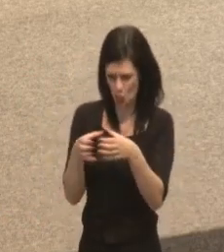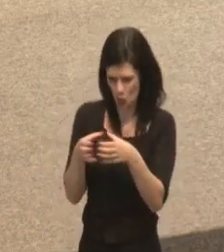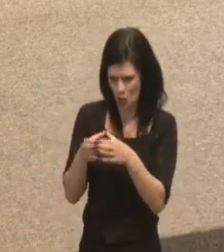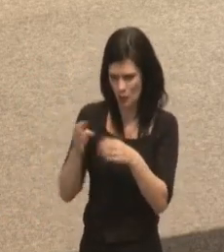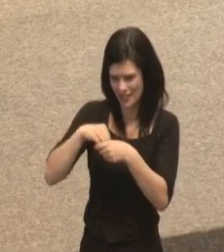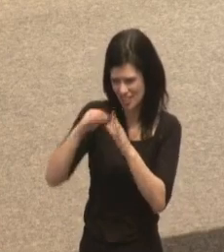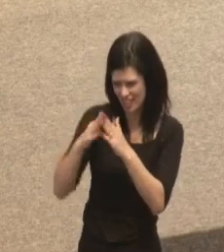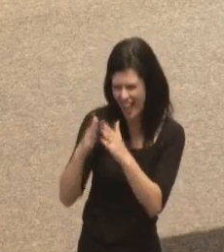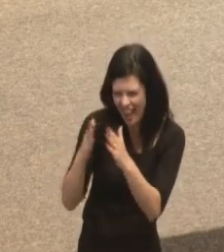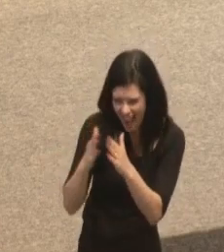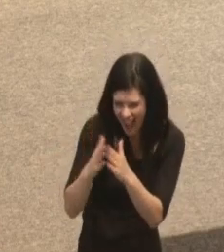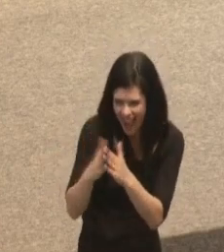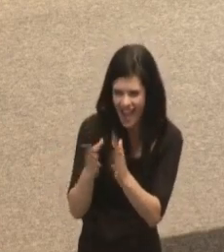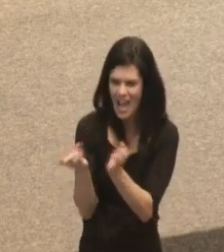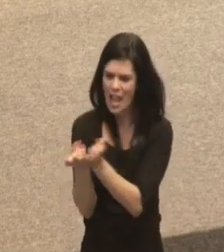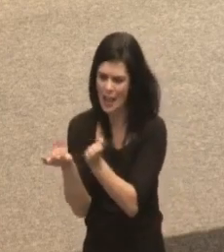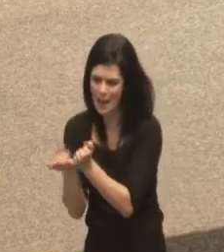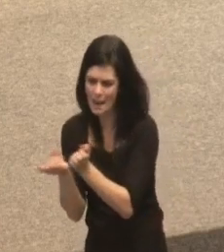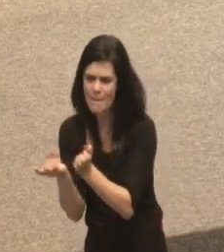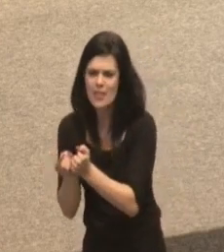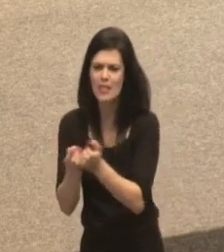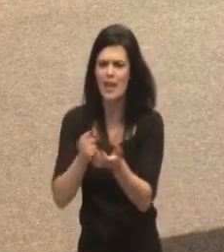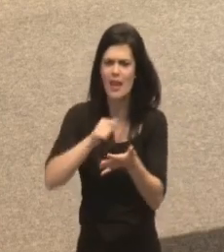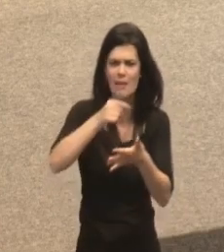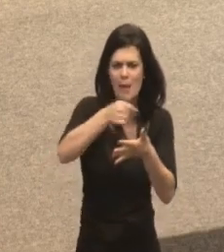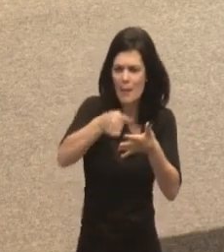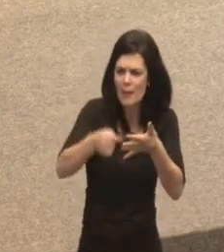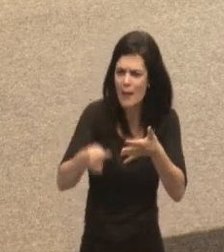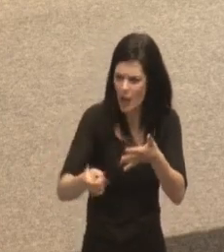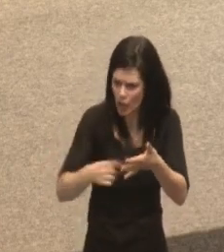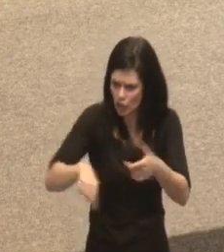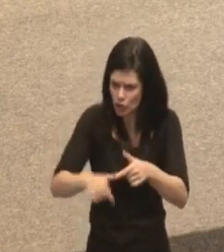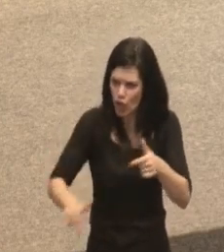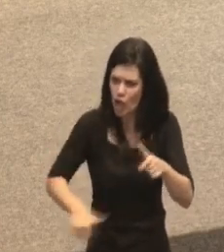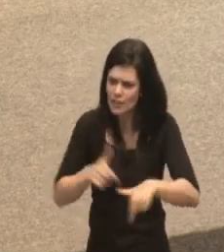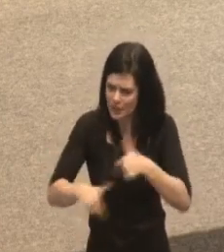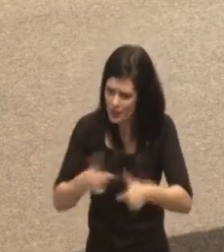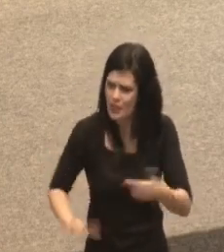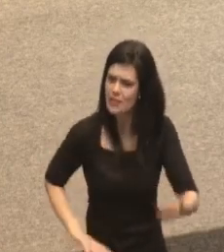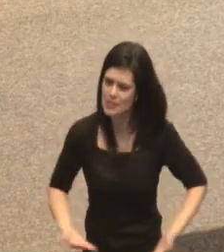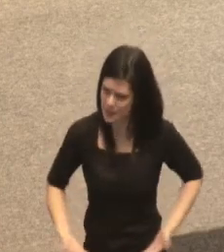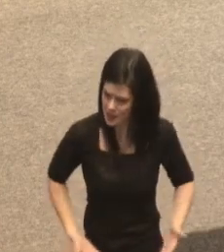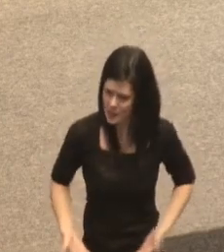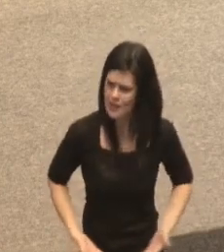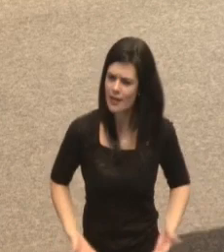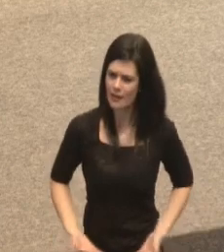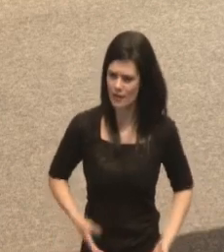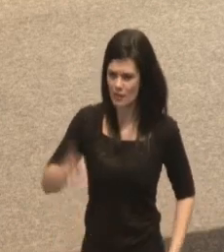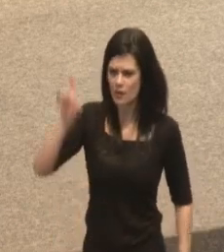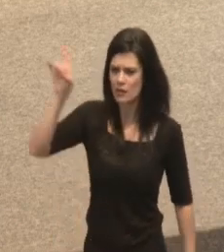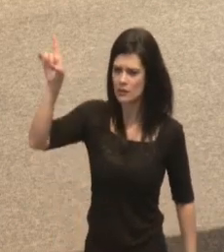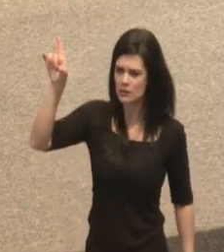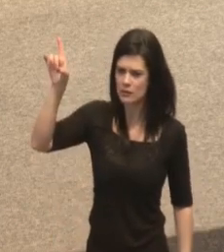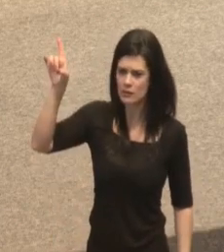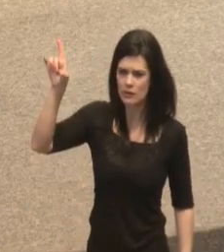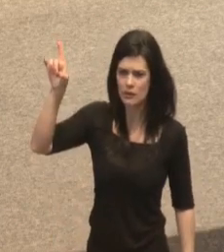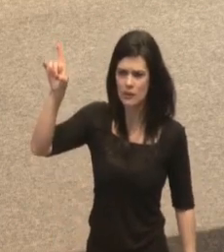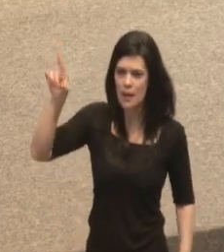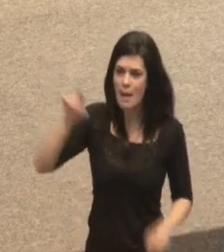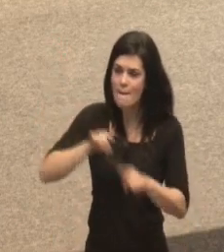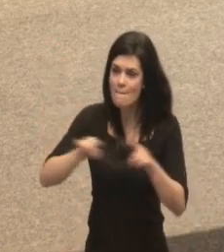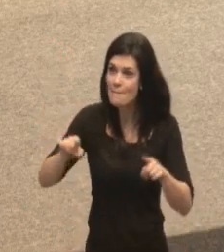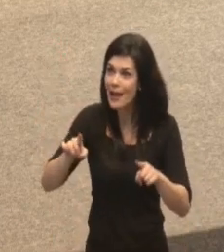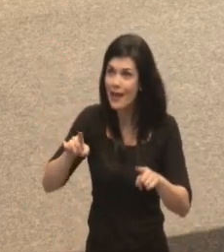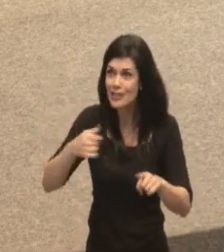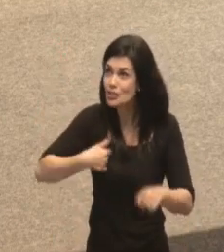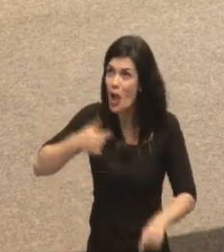num discipulado, na escola bíblica, dando uma aula. Nós estamos trabalhando no reino, às vezes não, nós não temos ideia do que